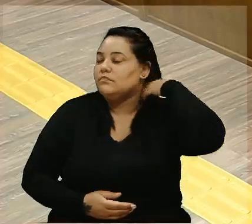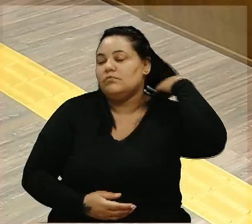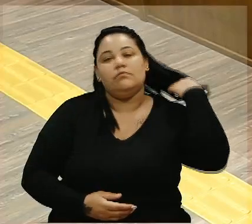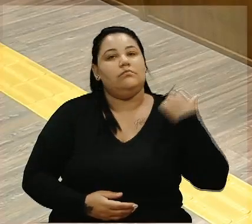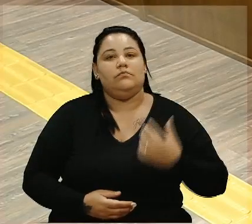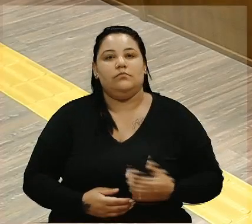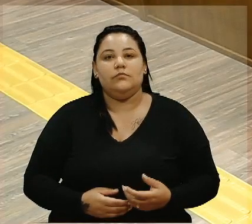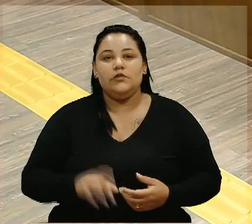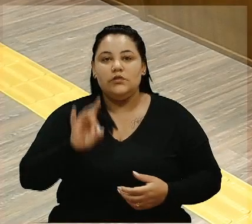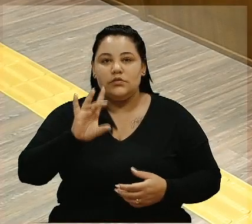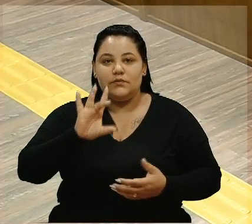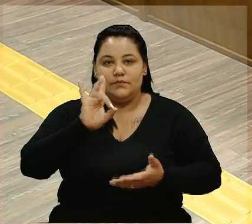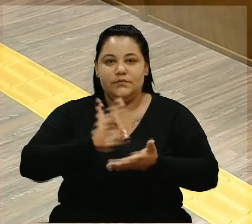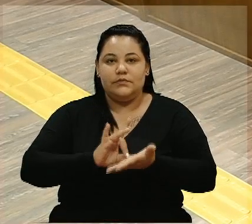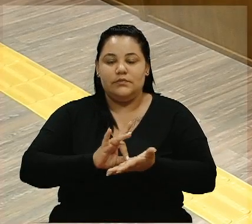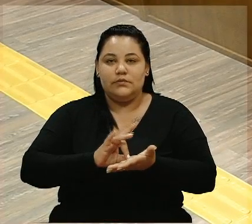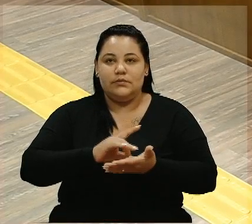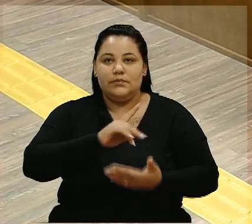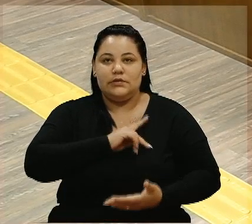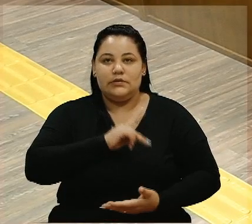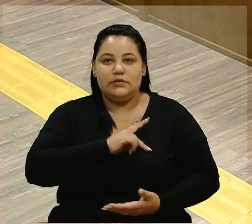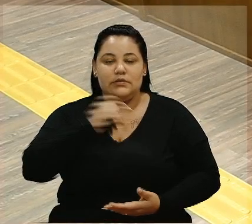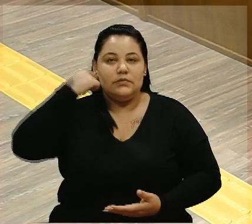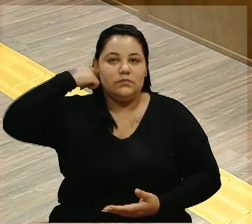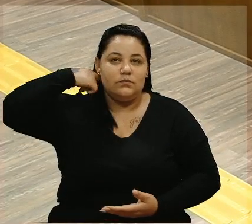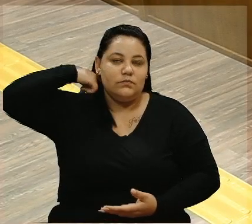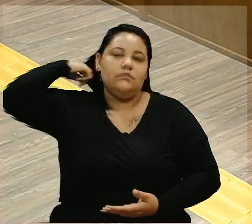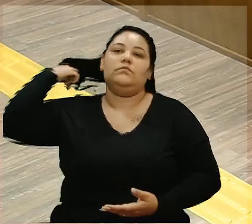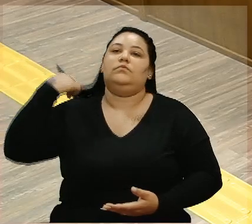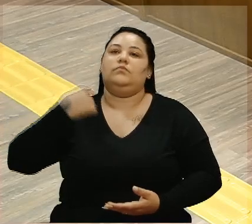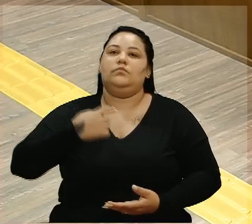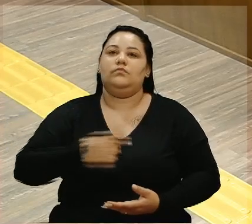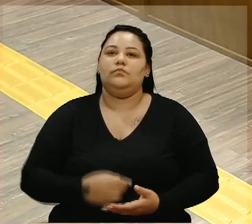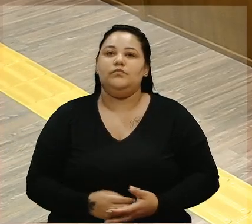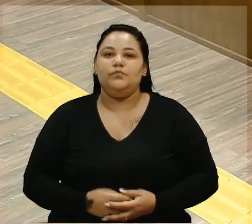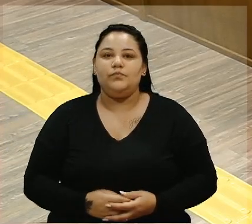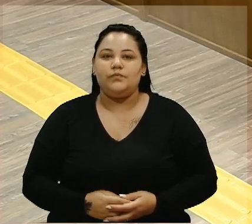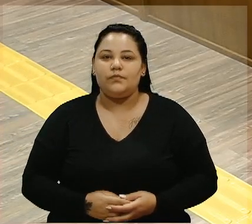Só para registrar a presença, por favor. Com a palavra, o vereador Daniel Santos.